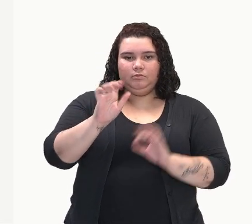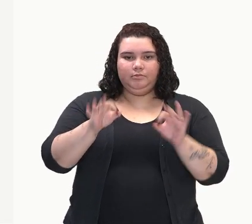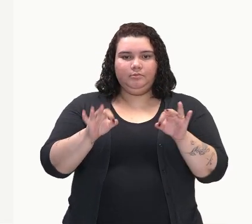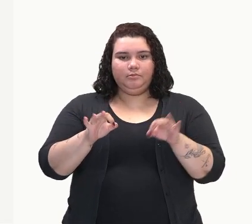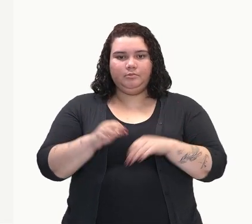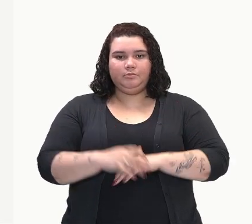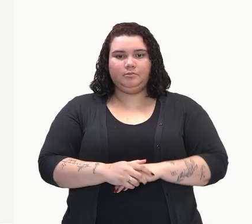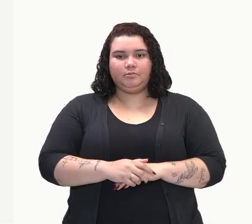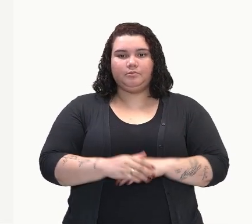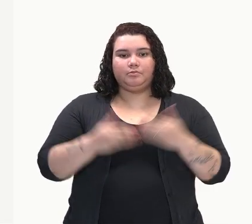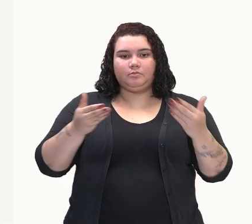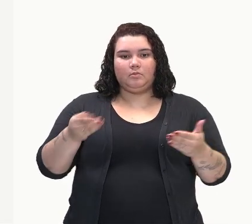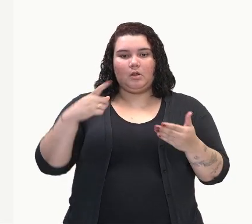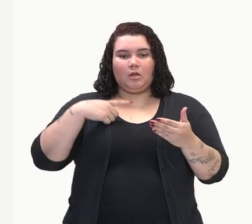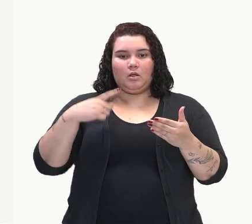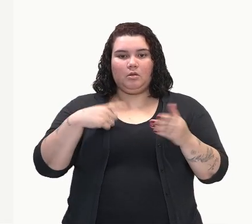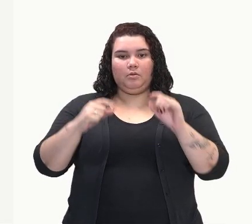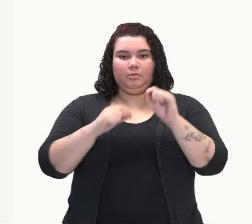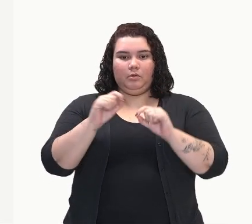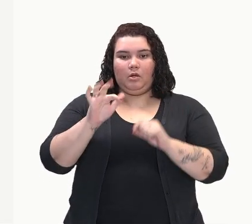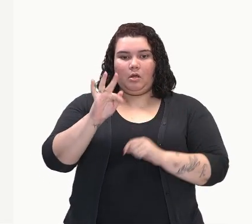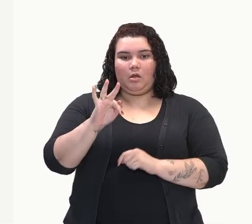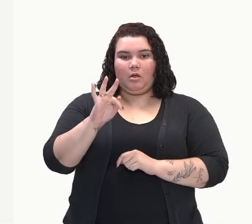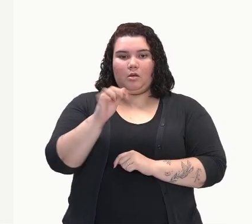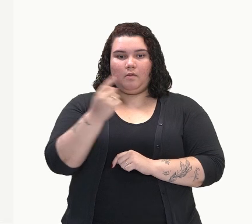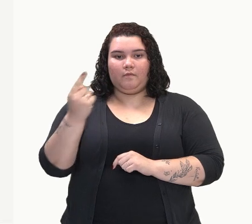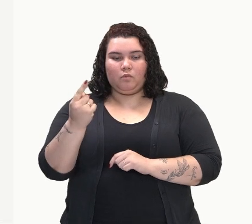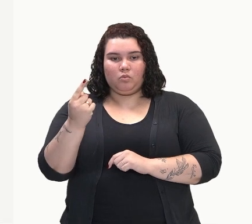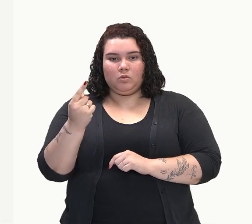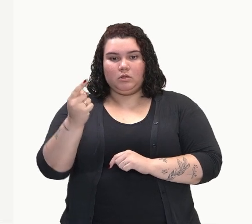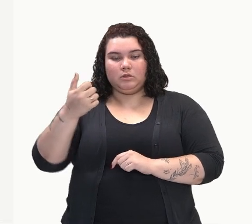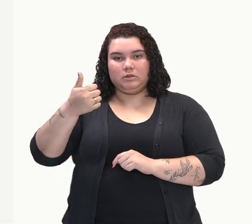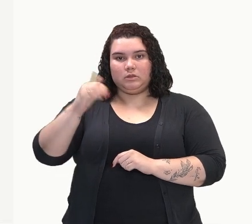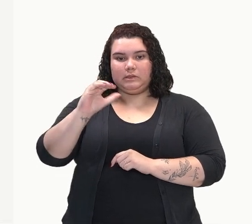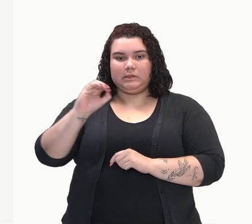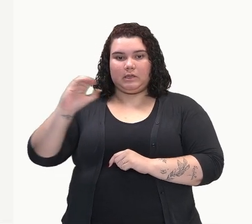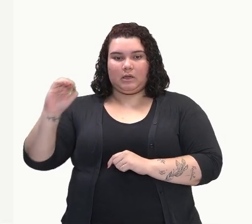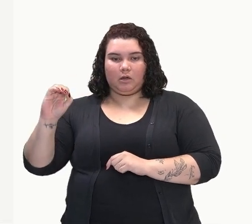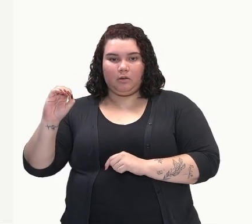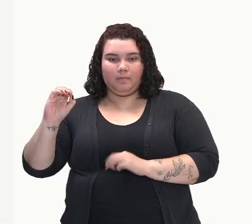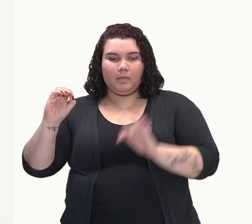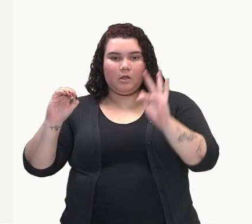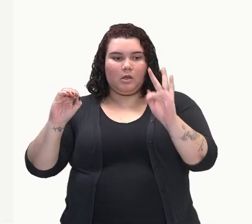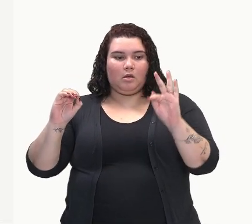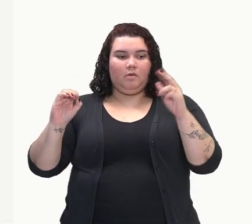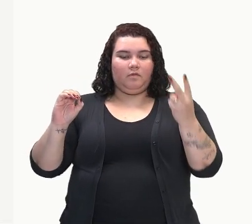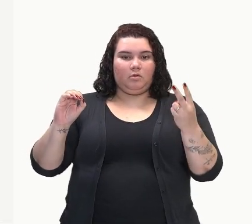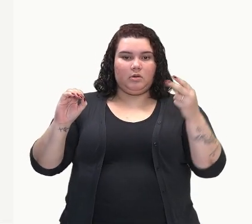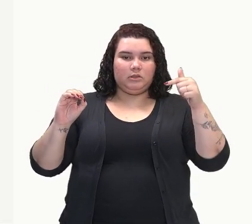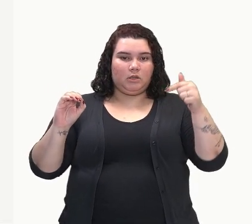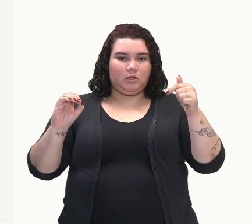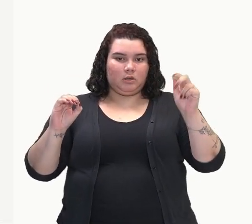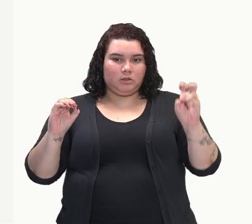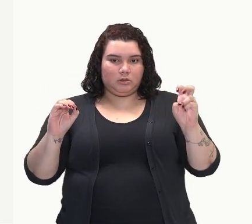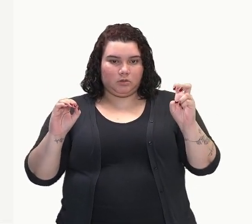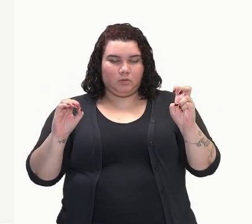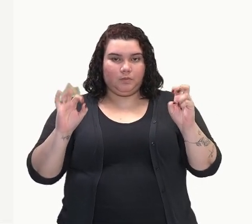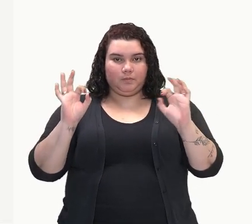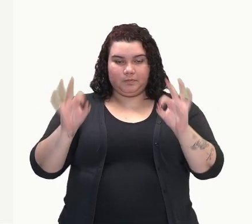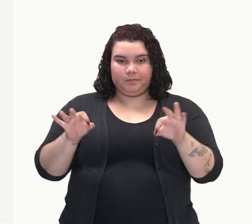horizontais de intensidades F1 100, F1 100 e F2